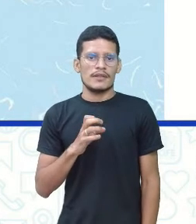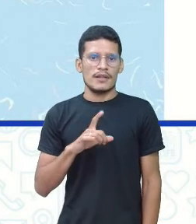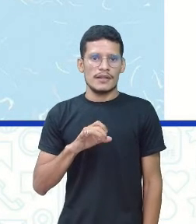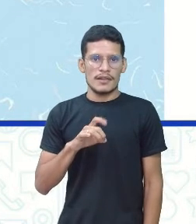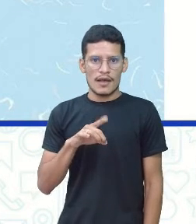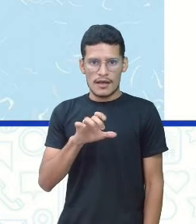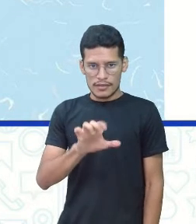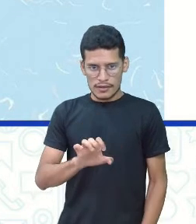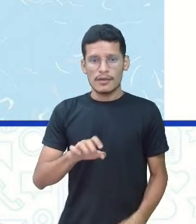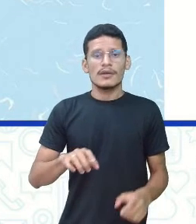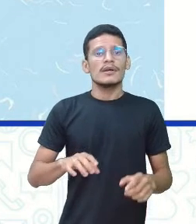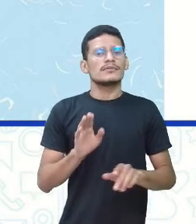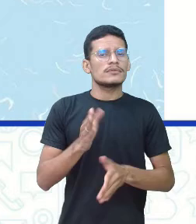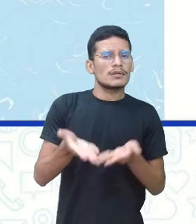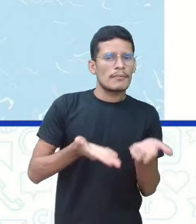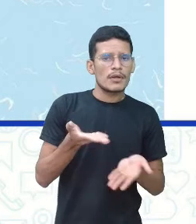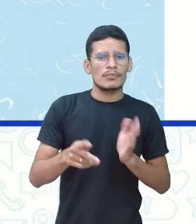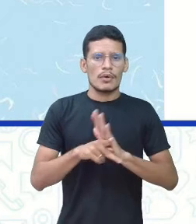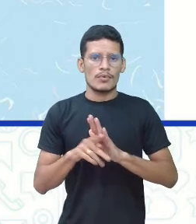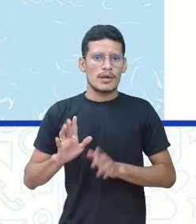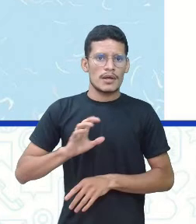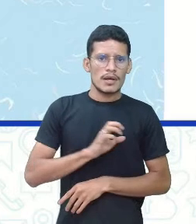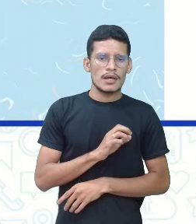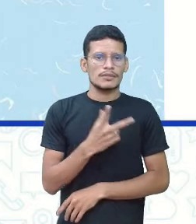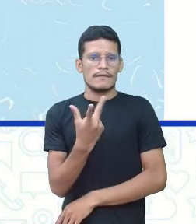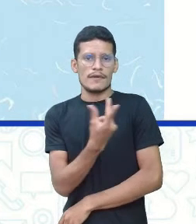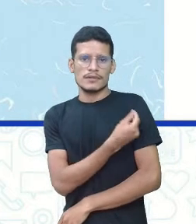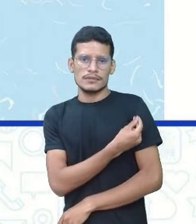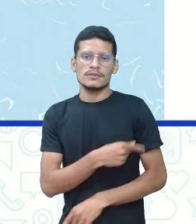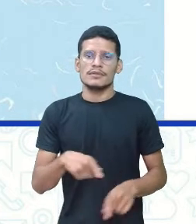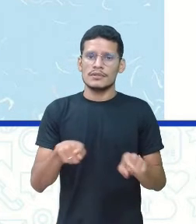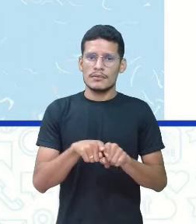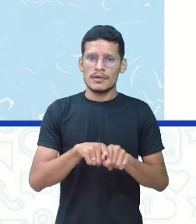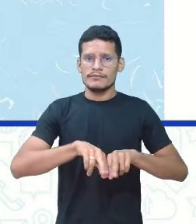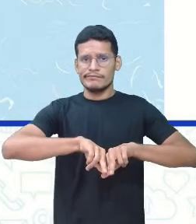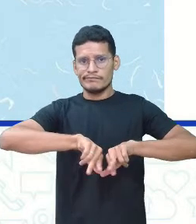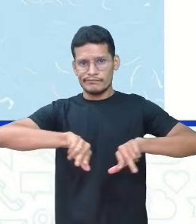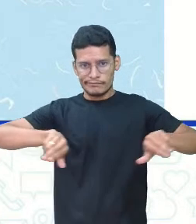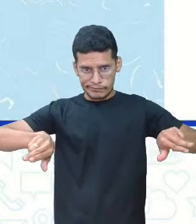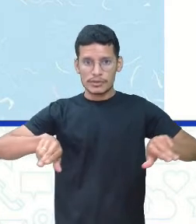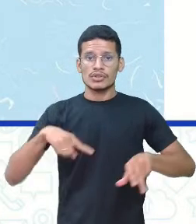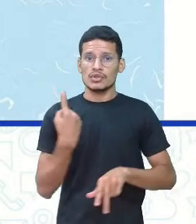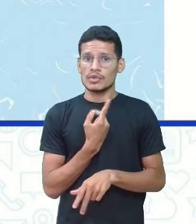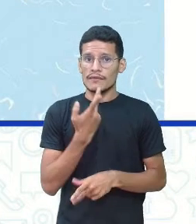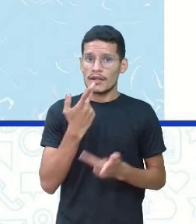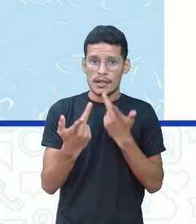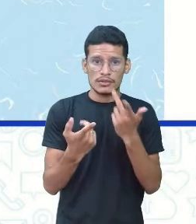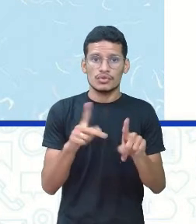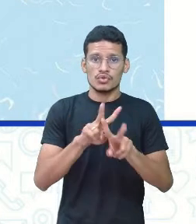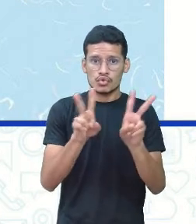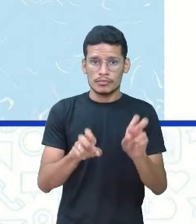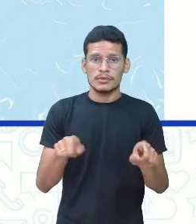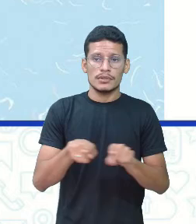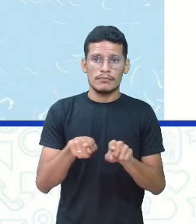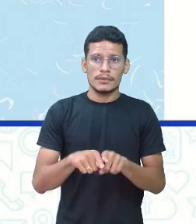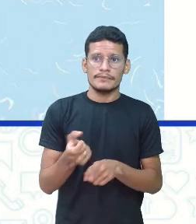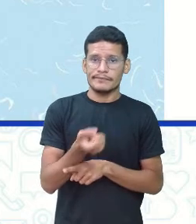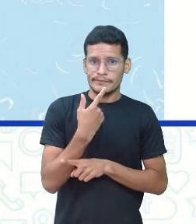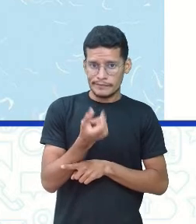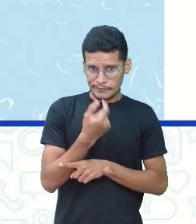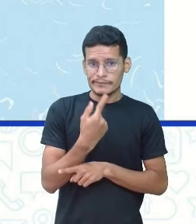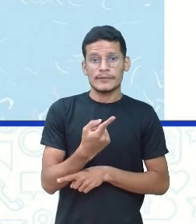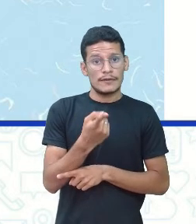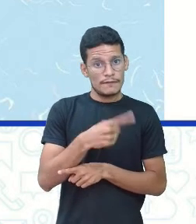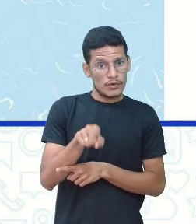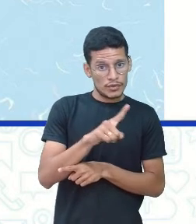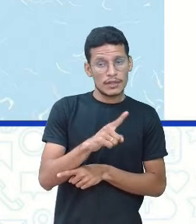câncer, terapia genética, vacinas, etc. Também podemos citar os antibióticos, né? Então, aí vocês